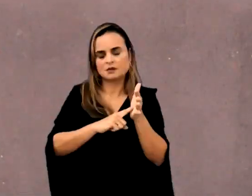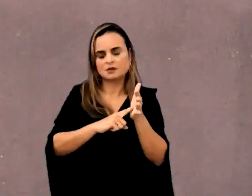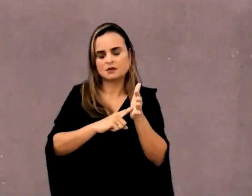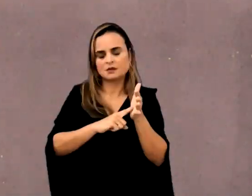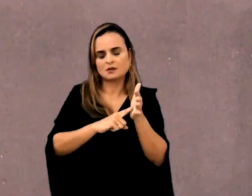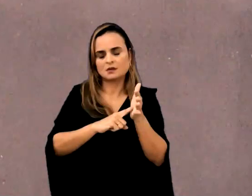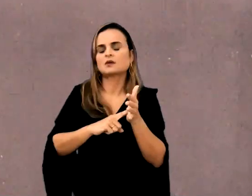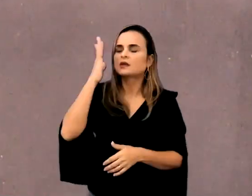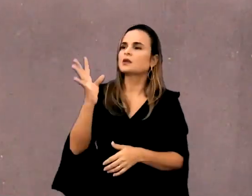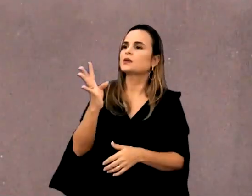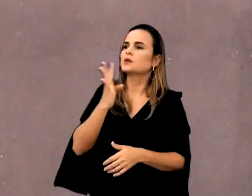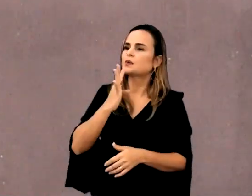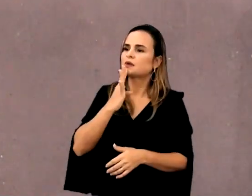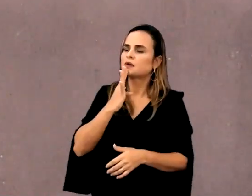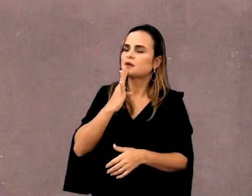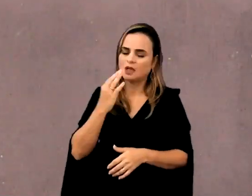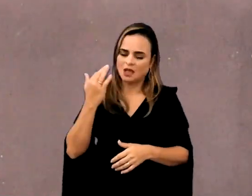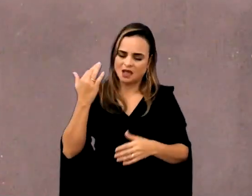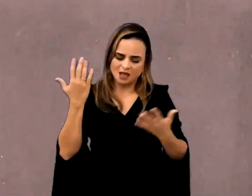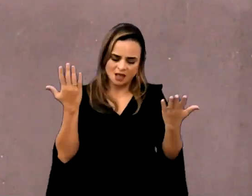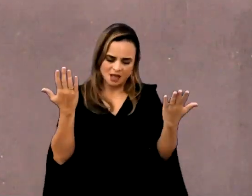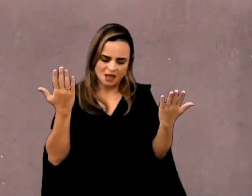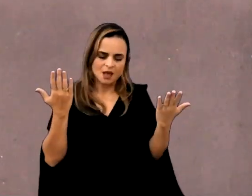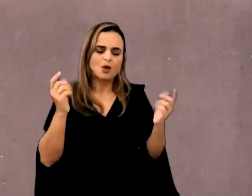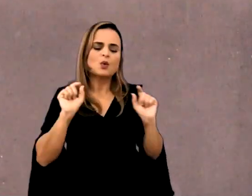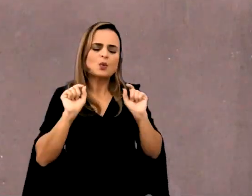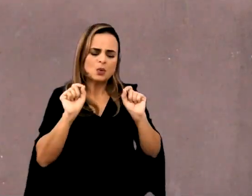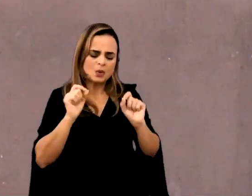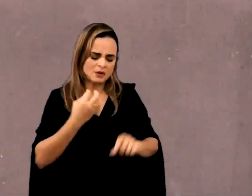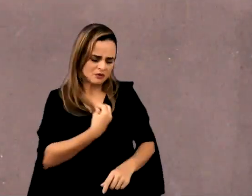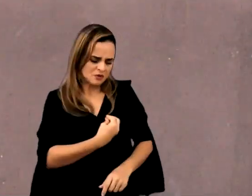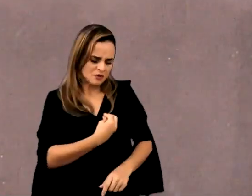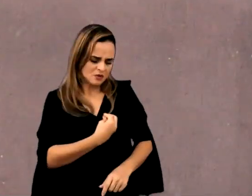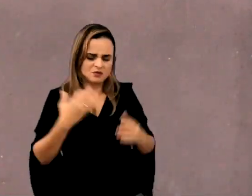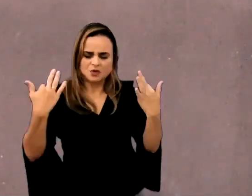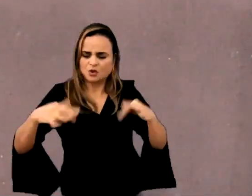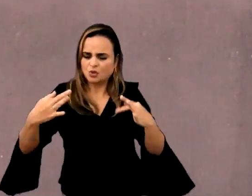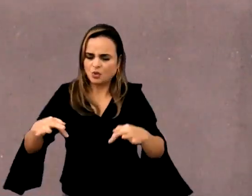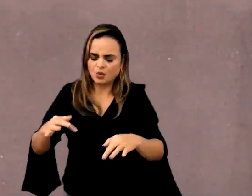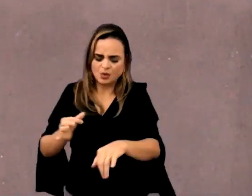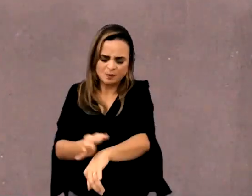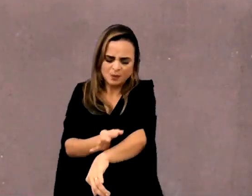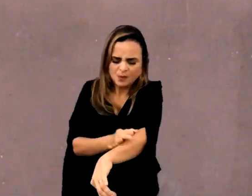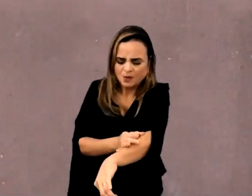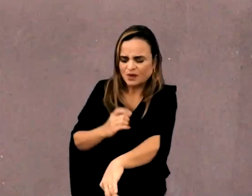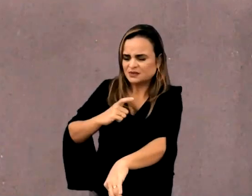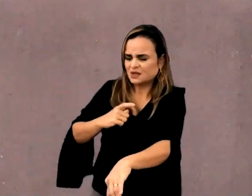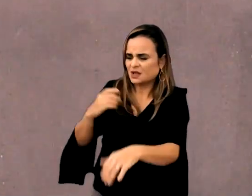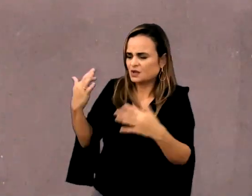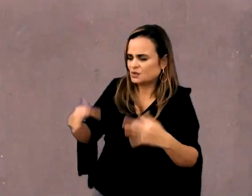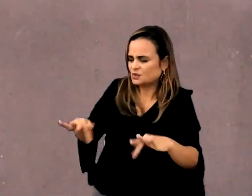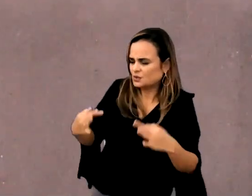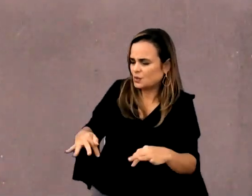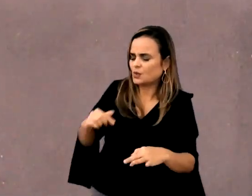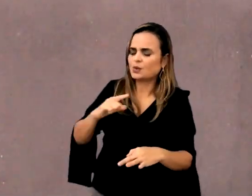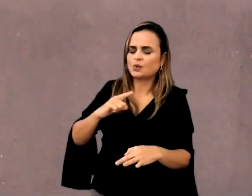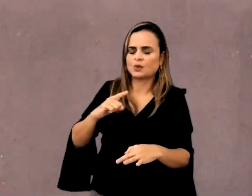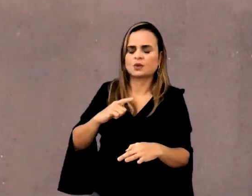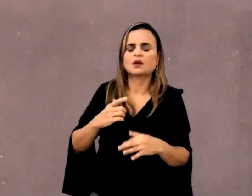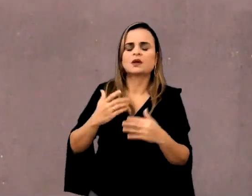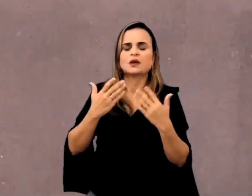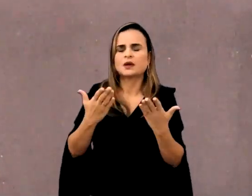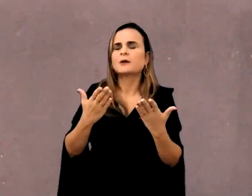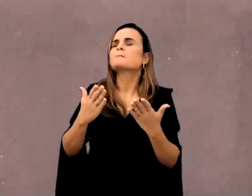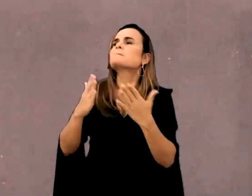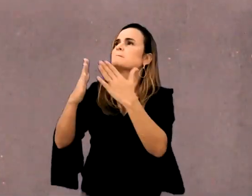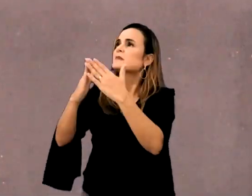sua própria chaga e sua dor, e estendendo as mãos para o rumo desta casa, ouve